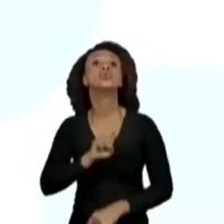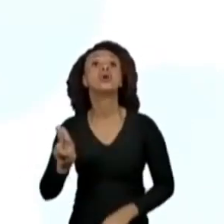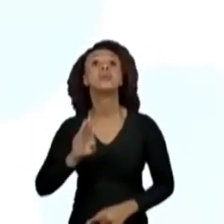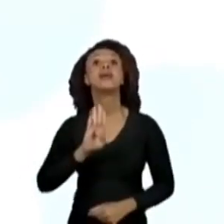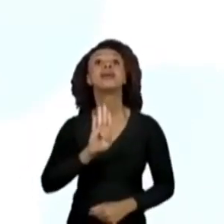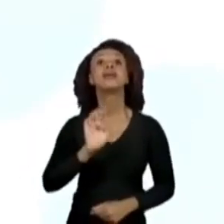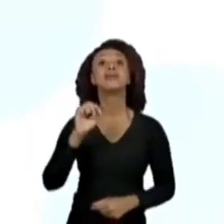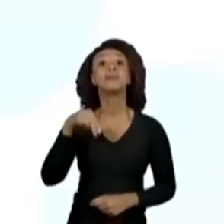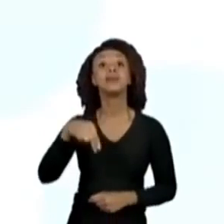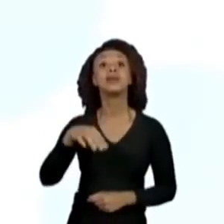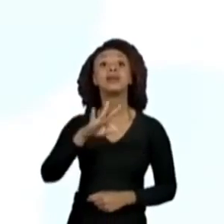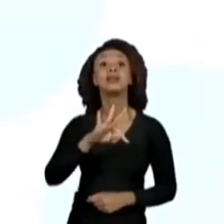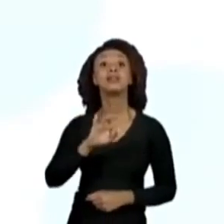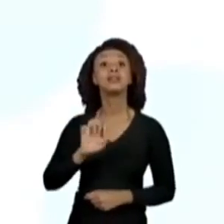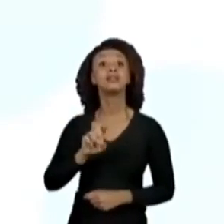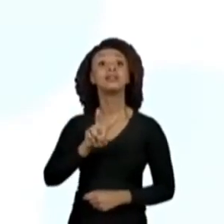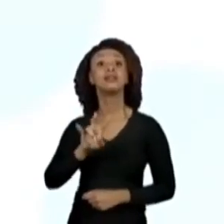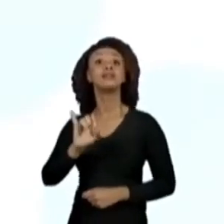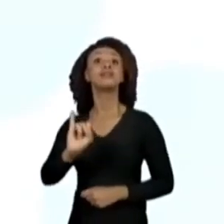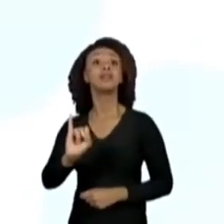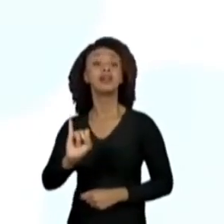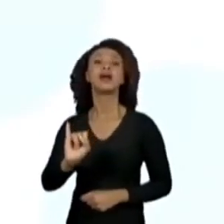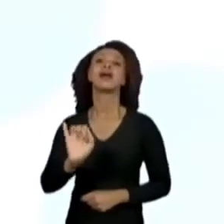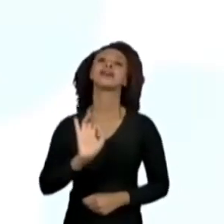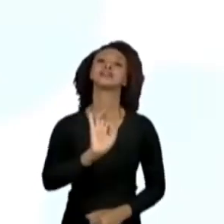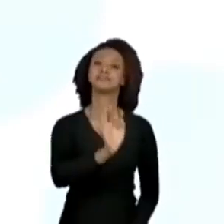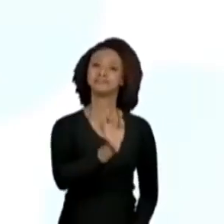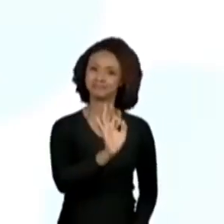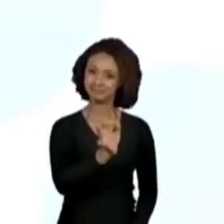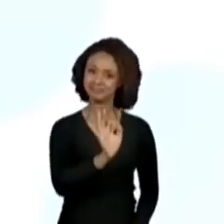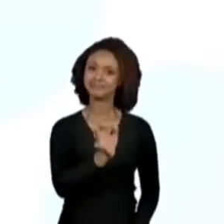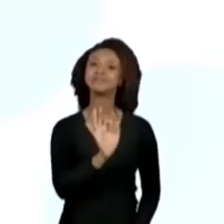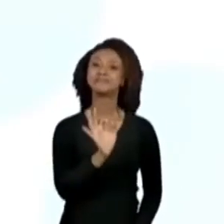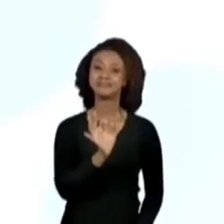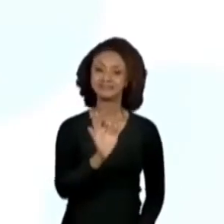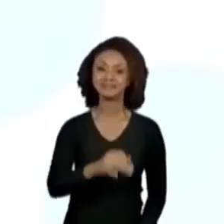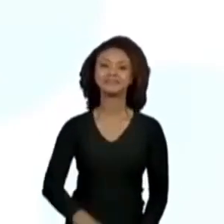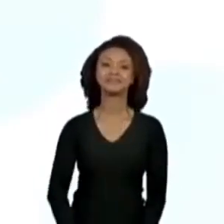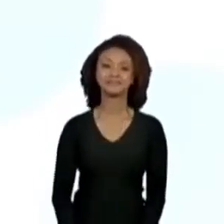um bem-te-vi mesmo.